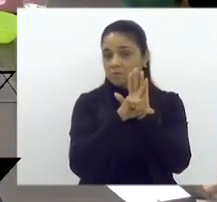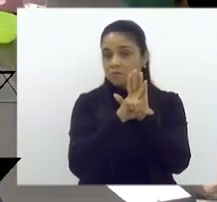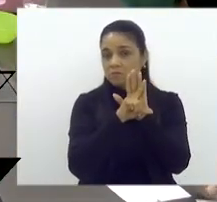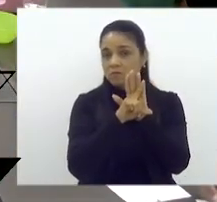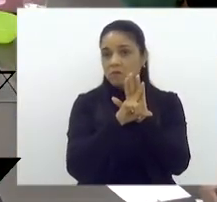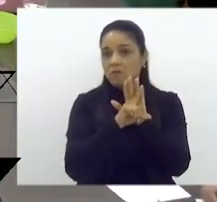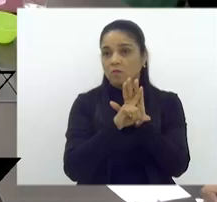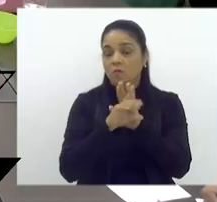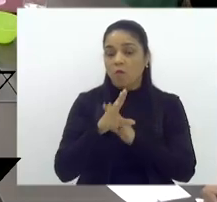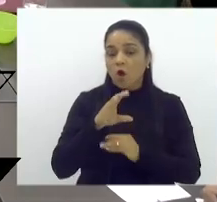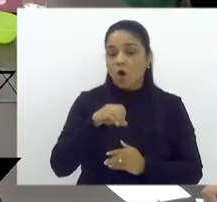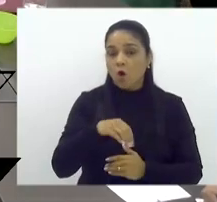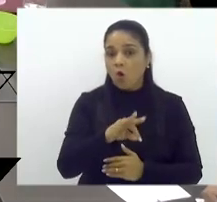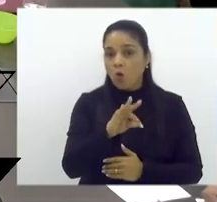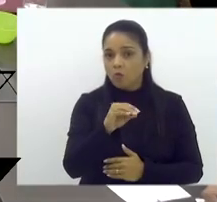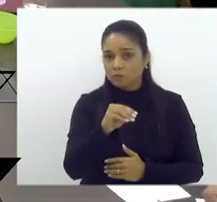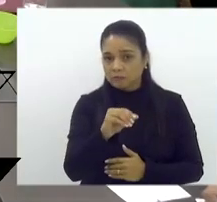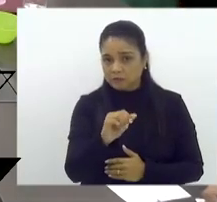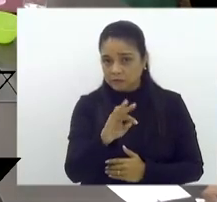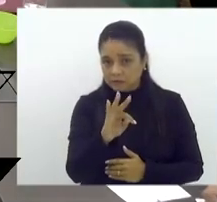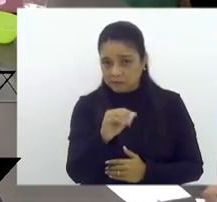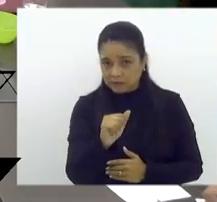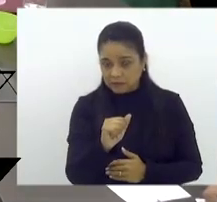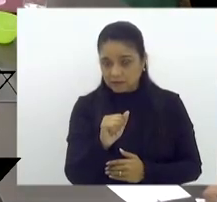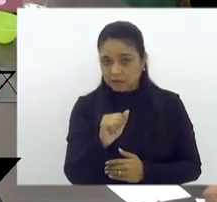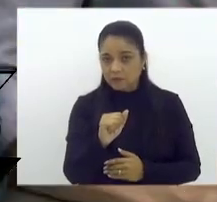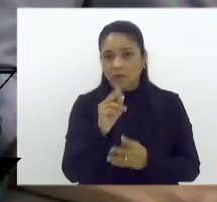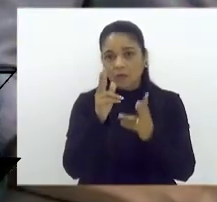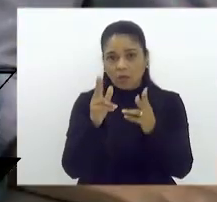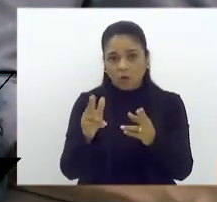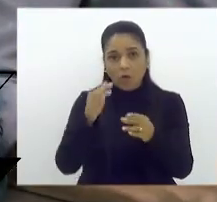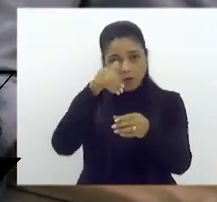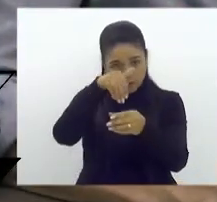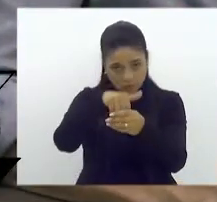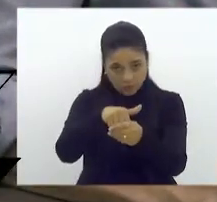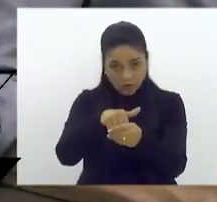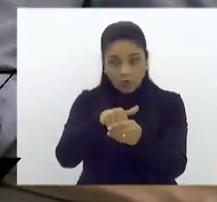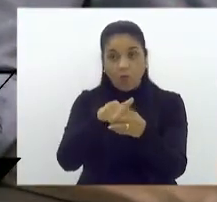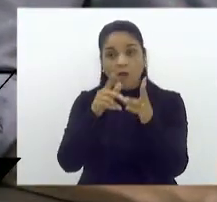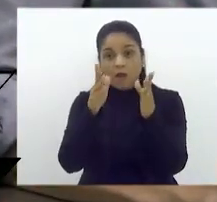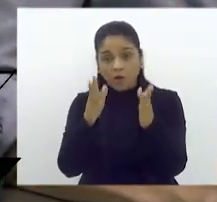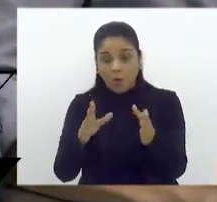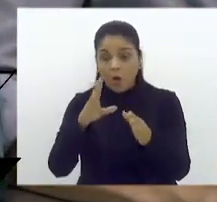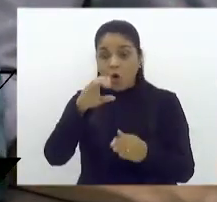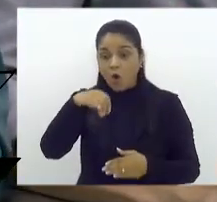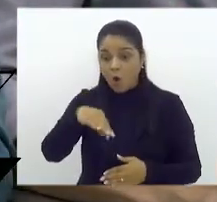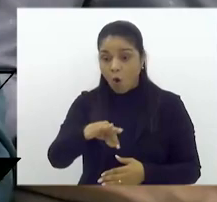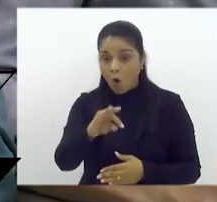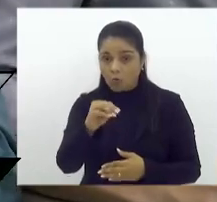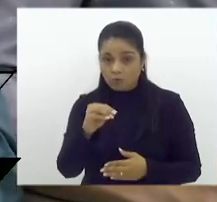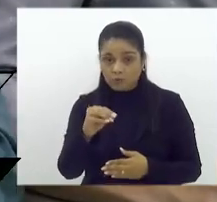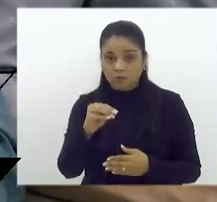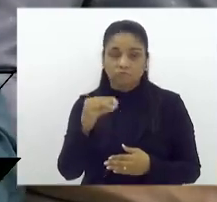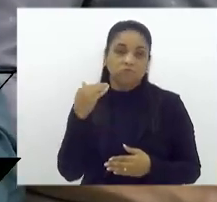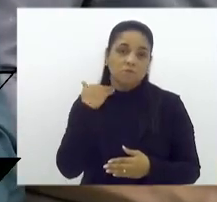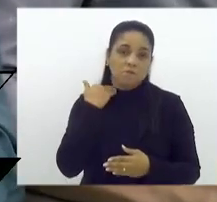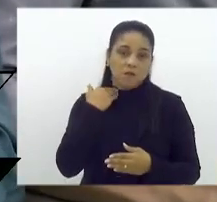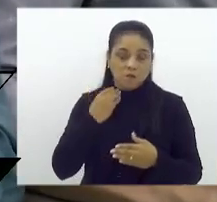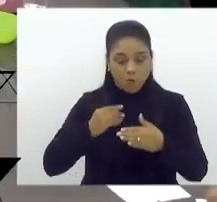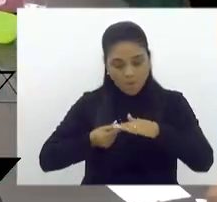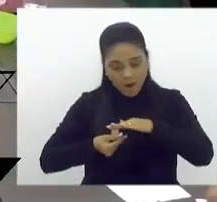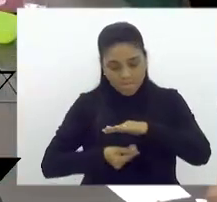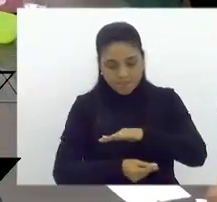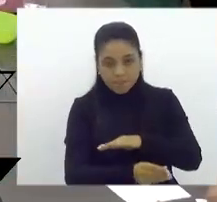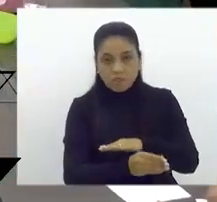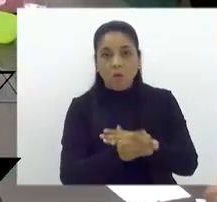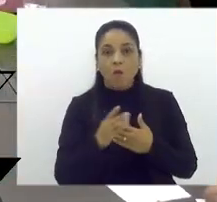conta especial, a exemplo da conta eleitoral, onde só se destina isso, se abre exclusivamente para esse fim, a